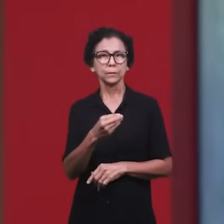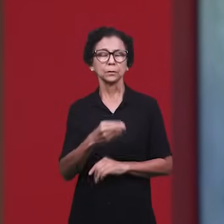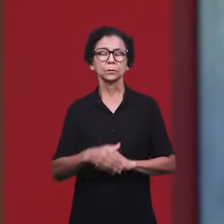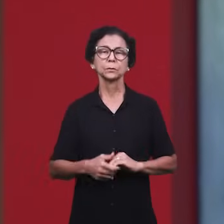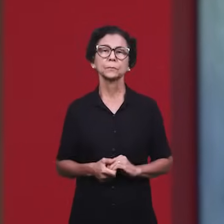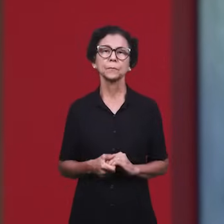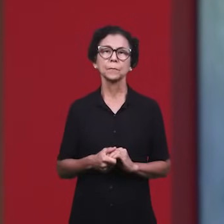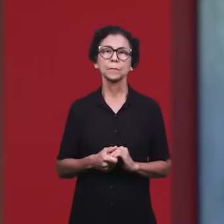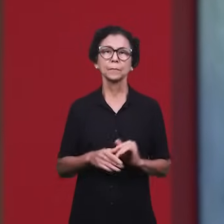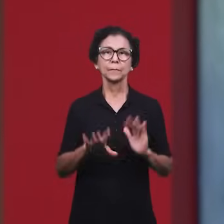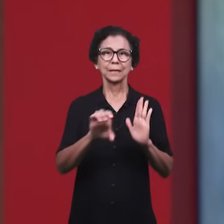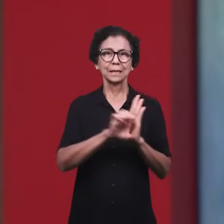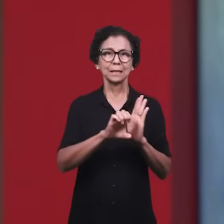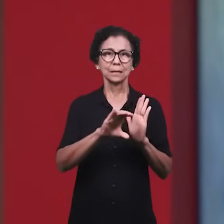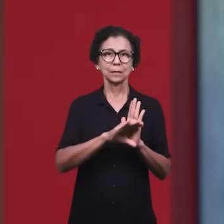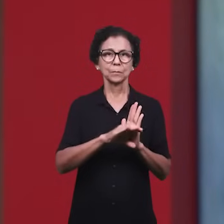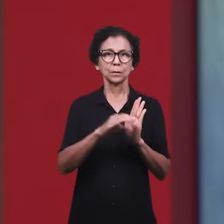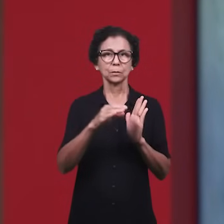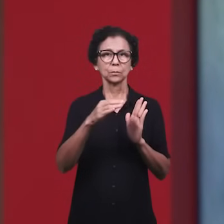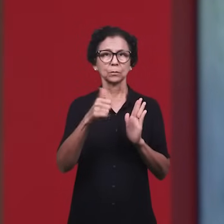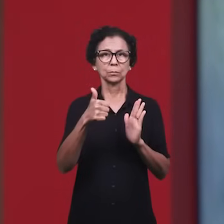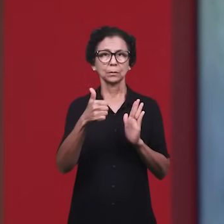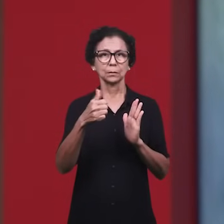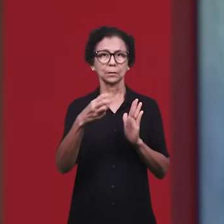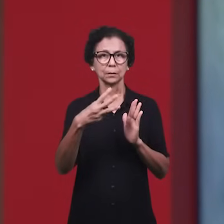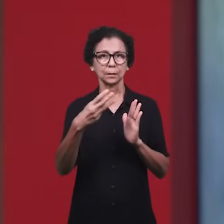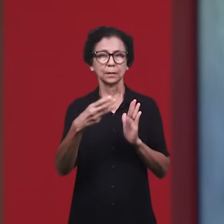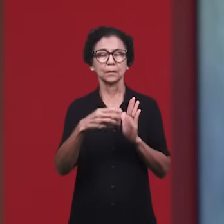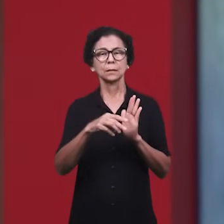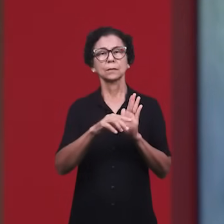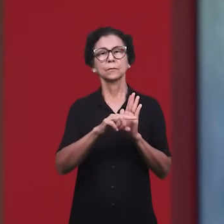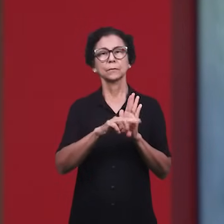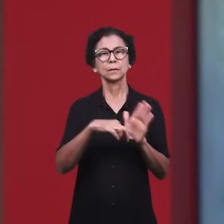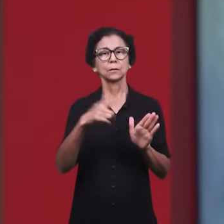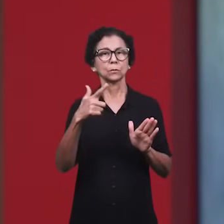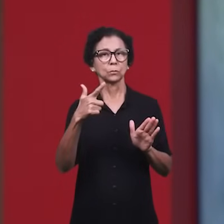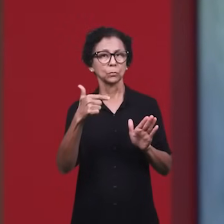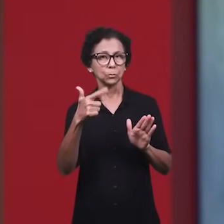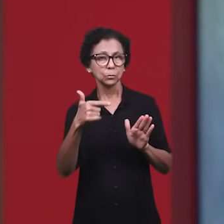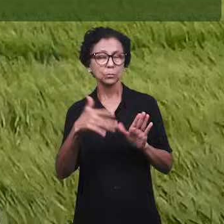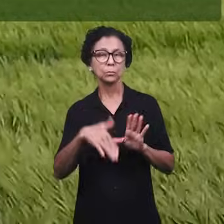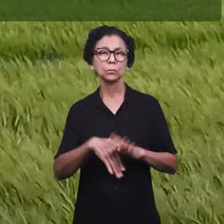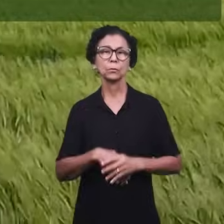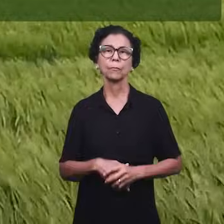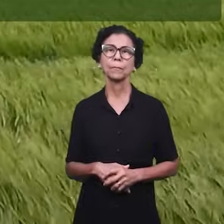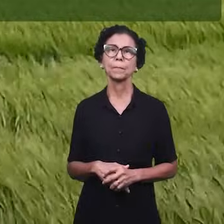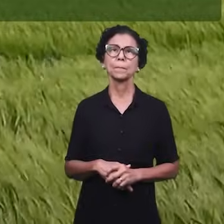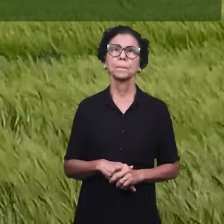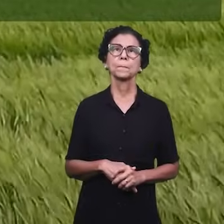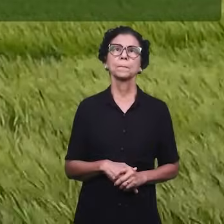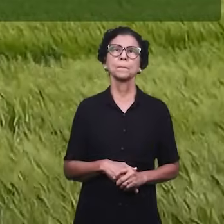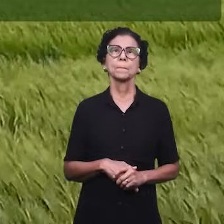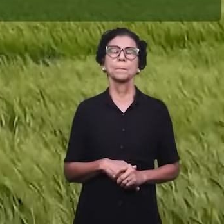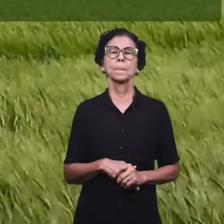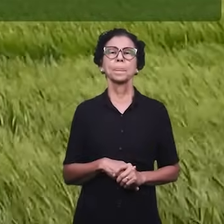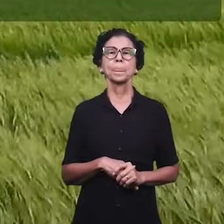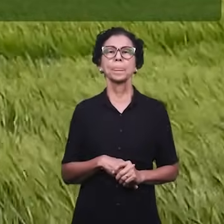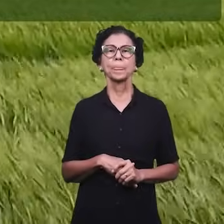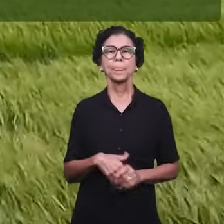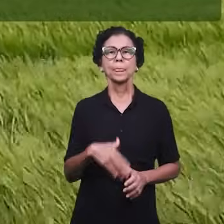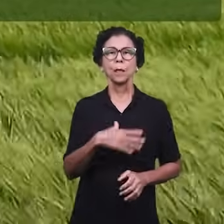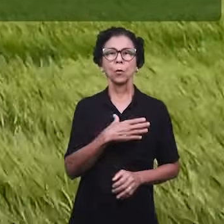e a palavra diz em Êxodo 131 eu vou ler aqui também para todos diz assim ó santifica-me todo o